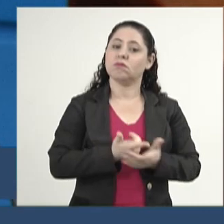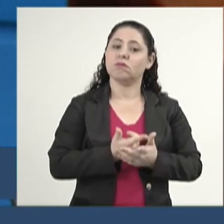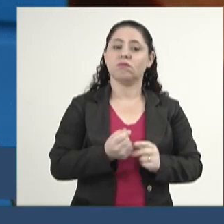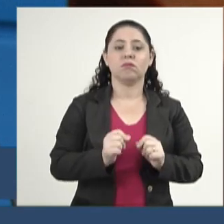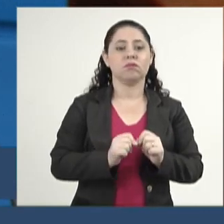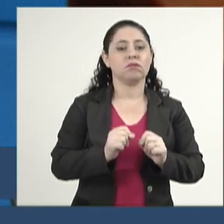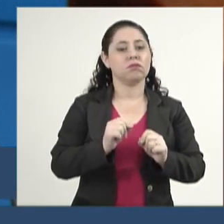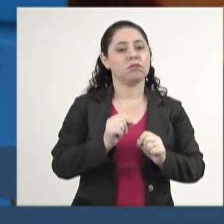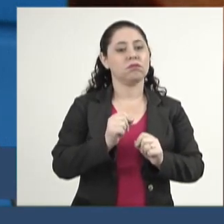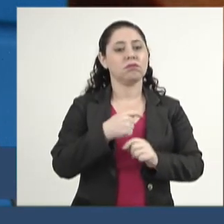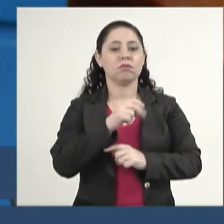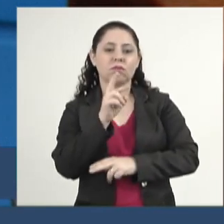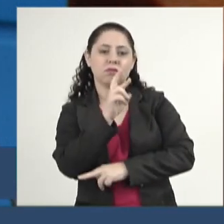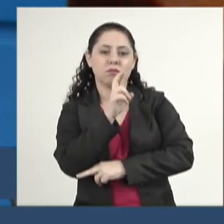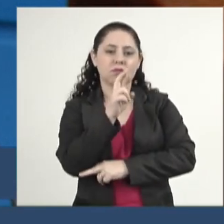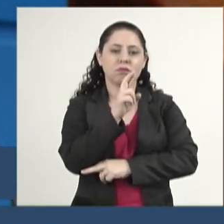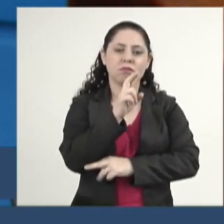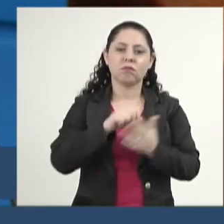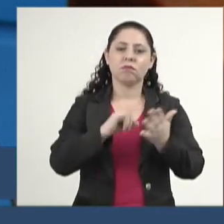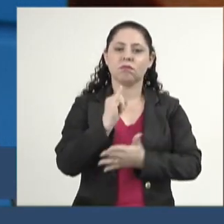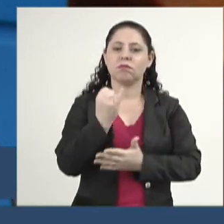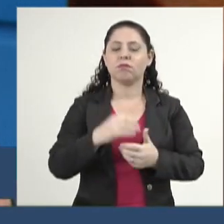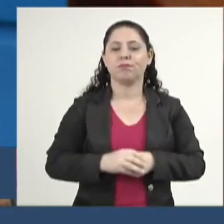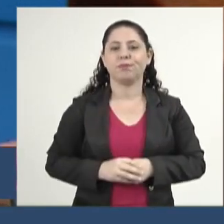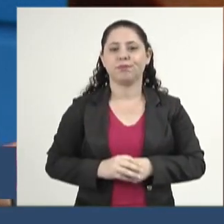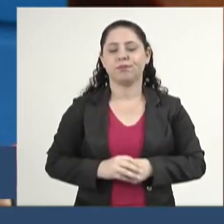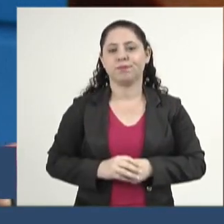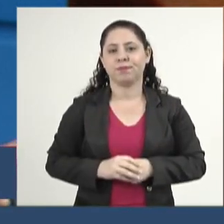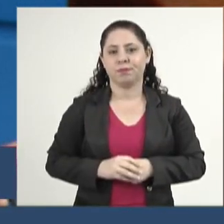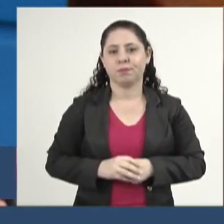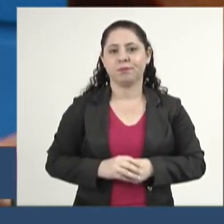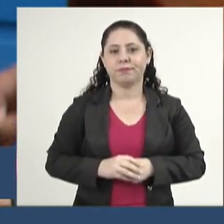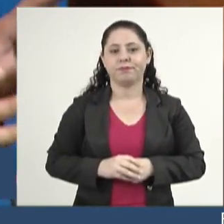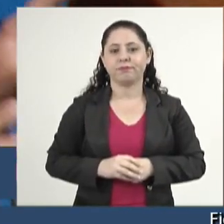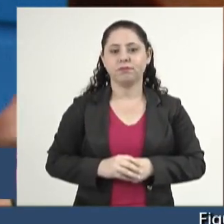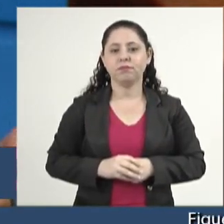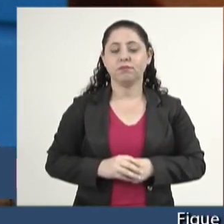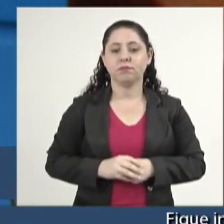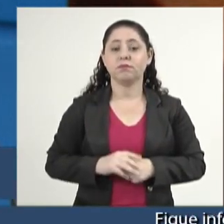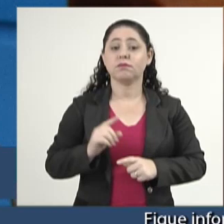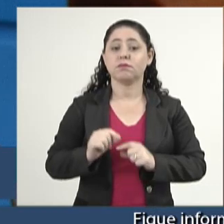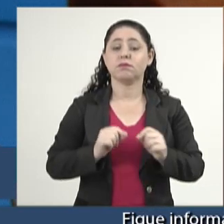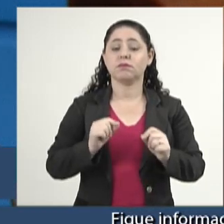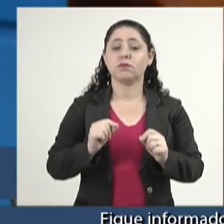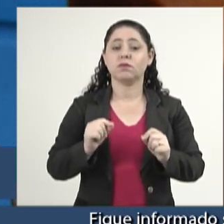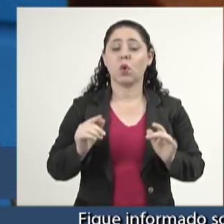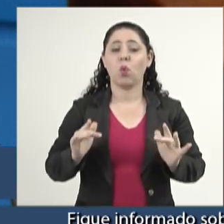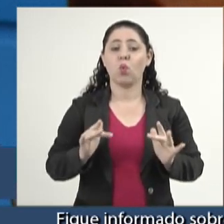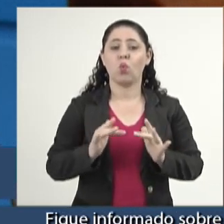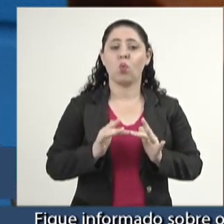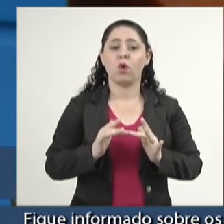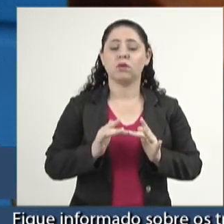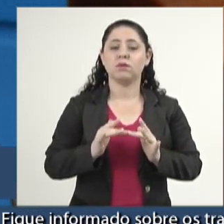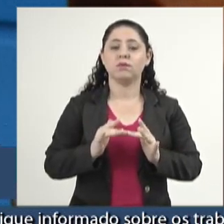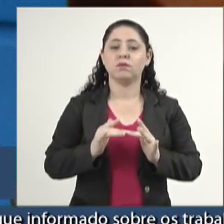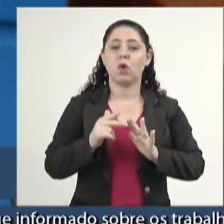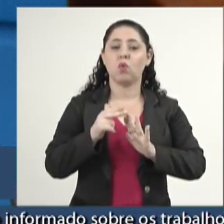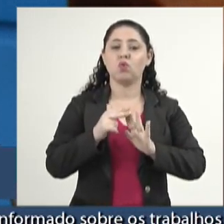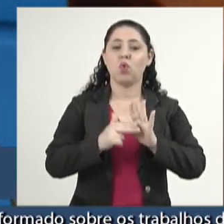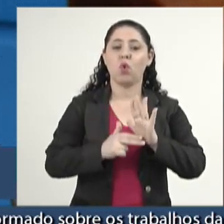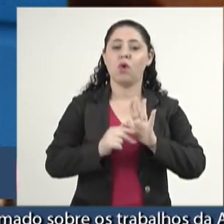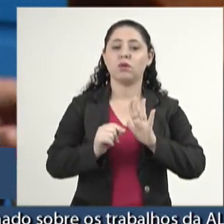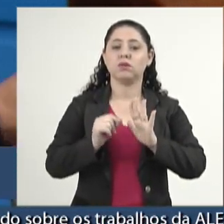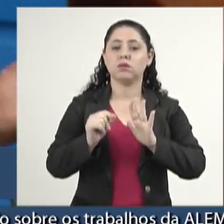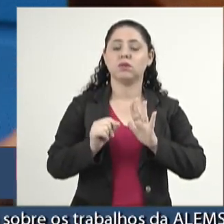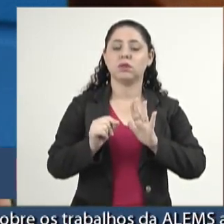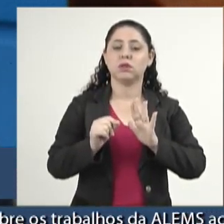econômico-financeiras e fiscais, todas essas cristalizadas nessa nota, que é